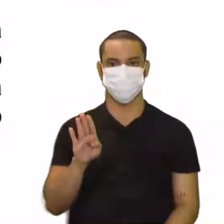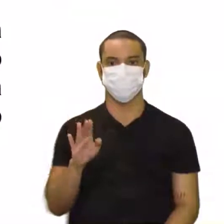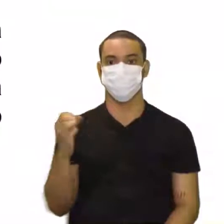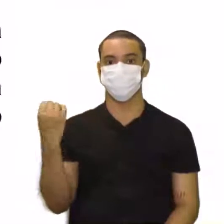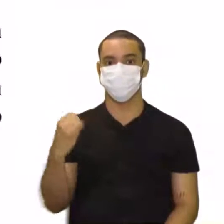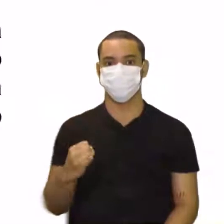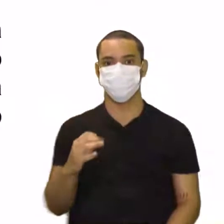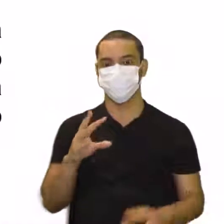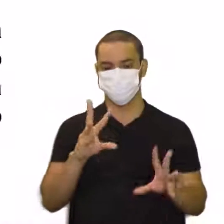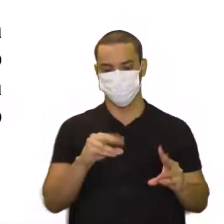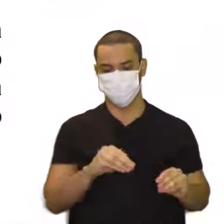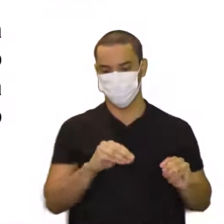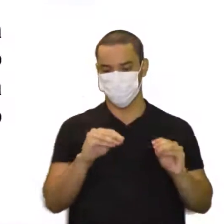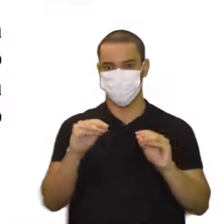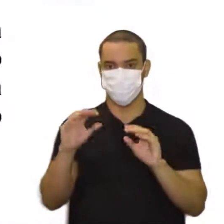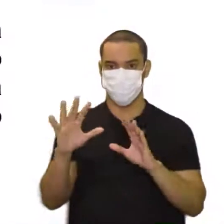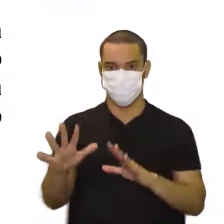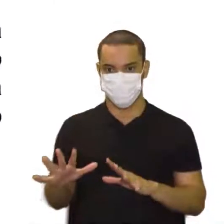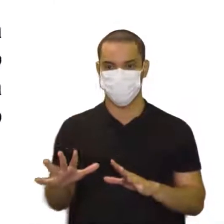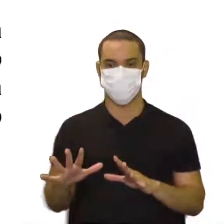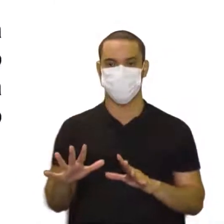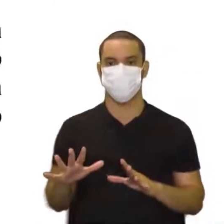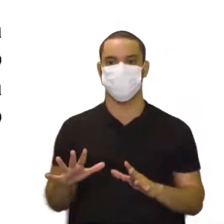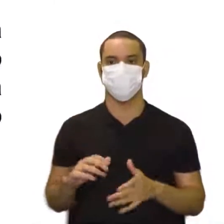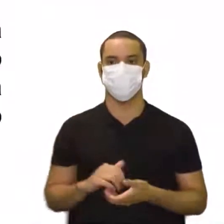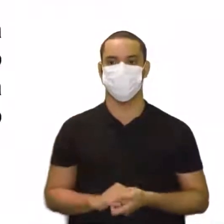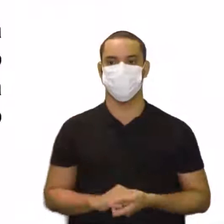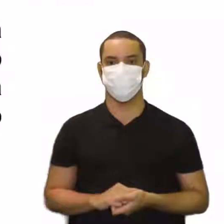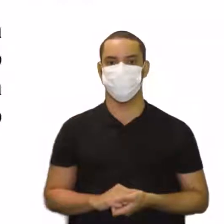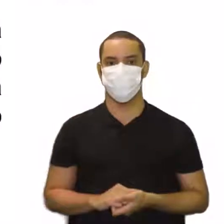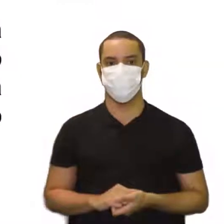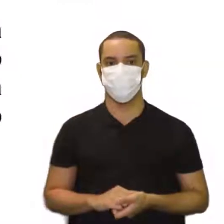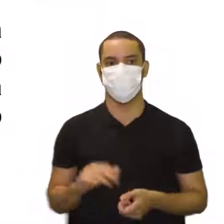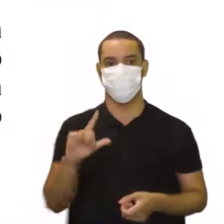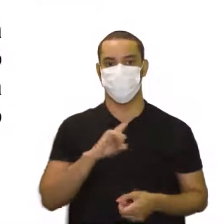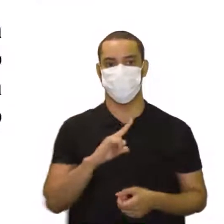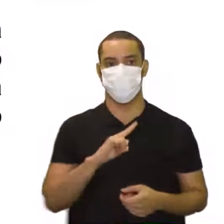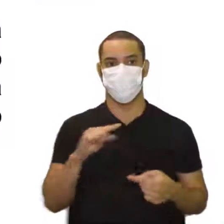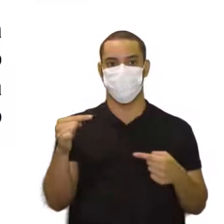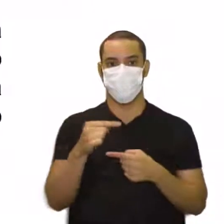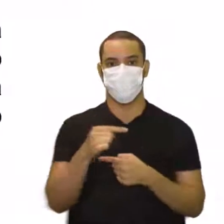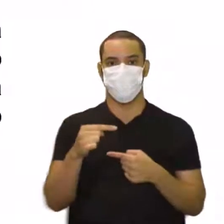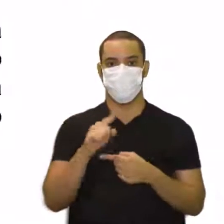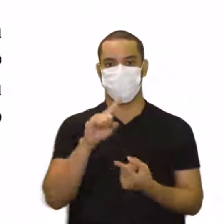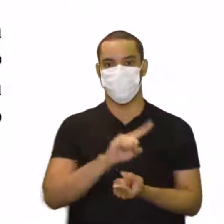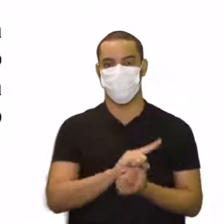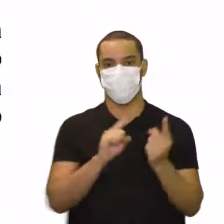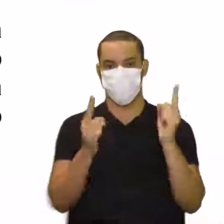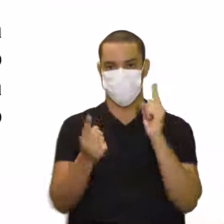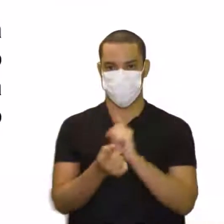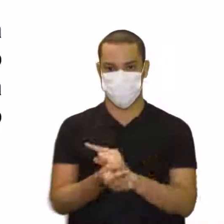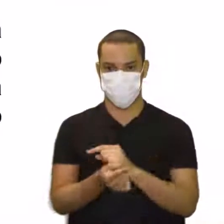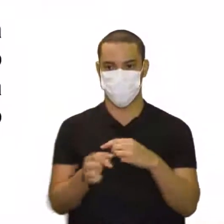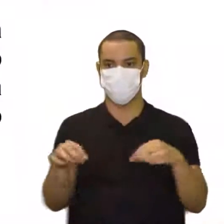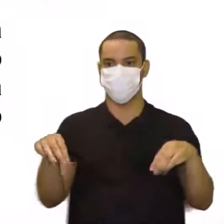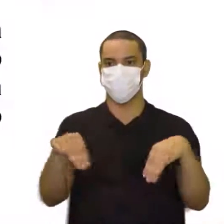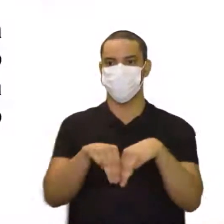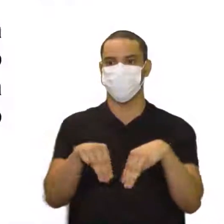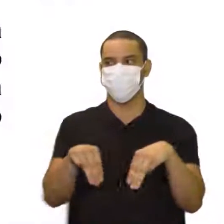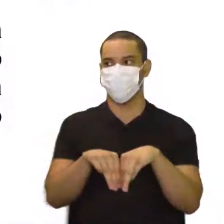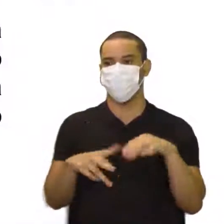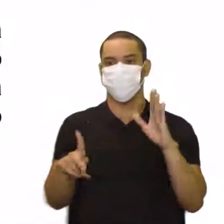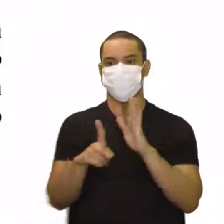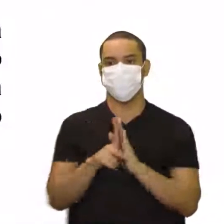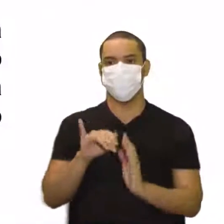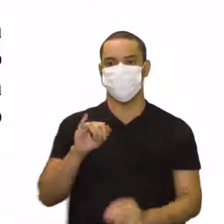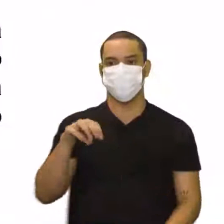move o ímã da esquerda para a direita, com polaridade invertida, o campo magnético do